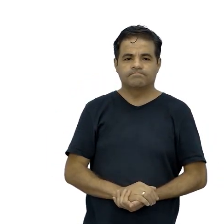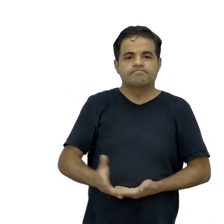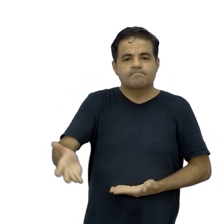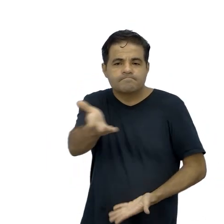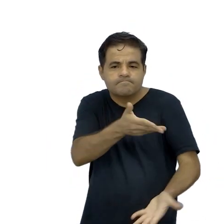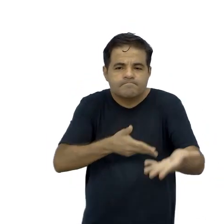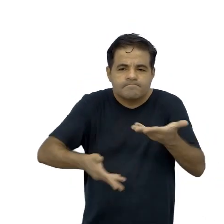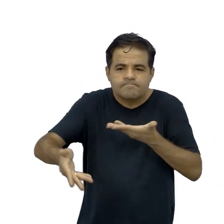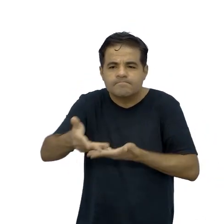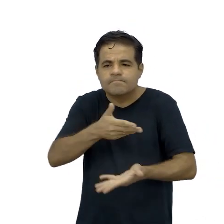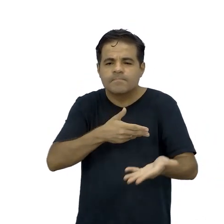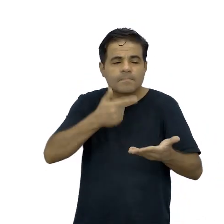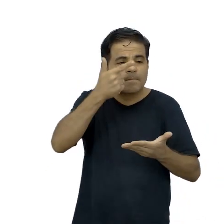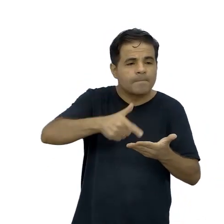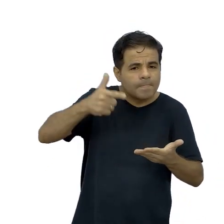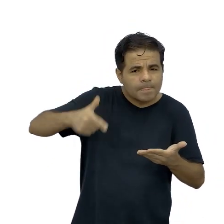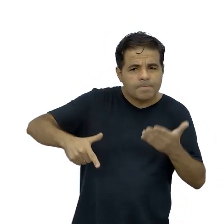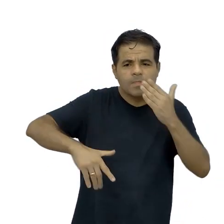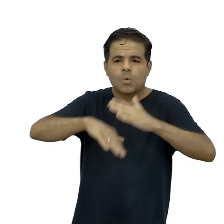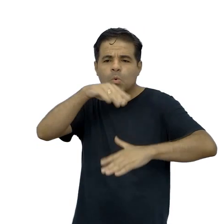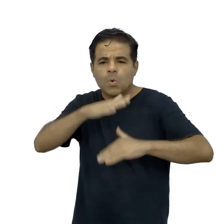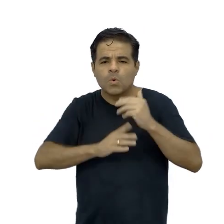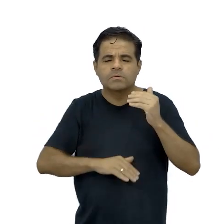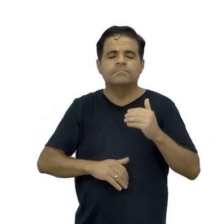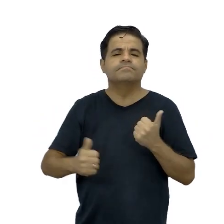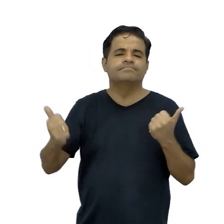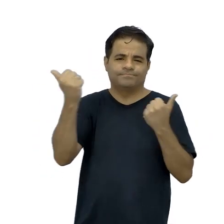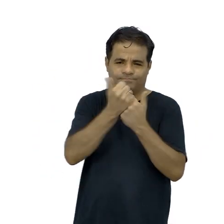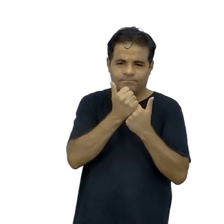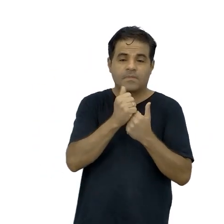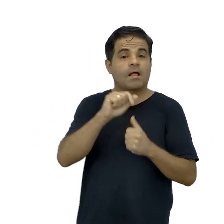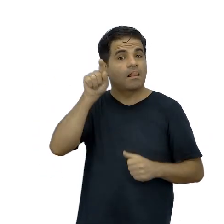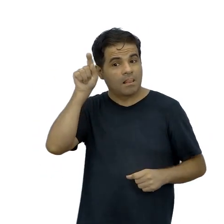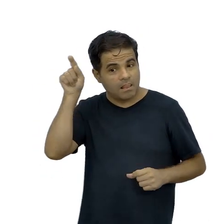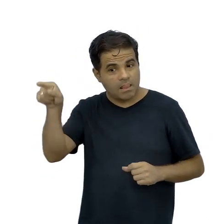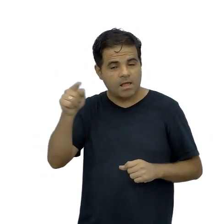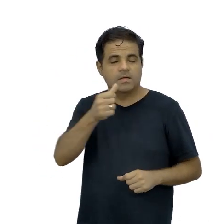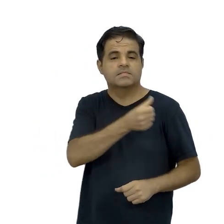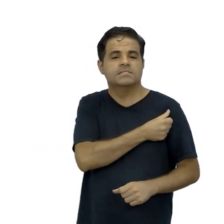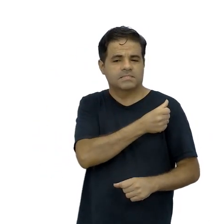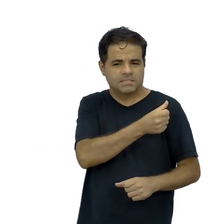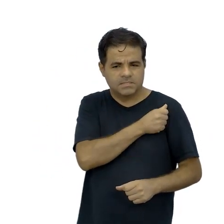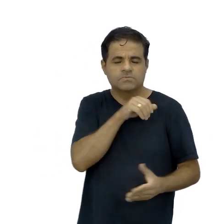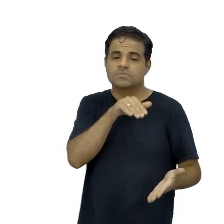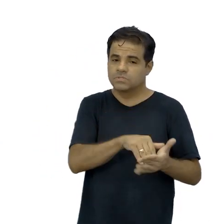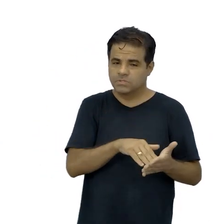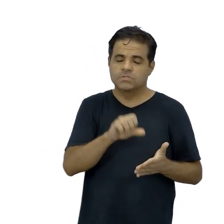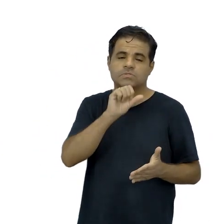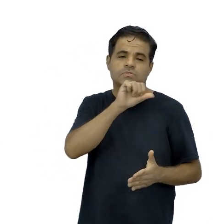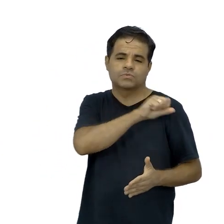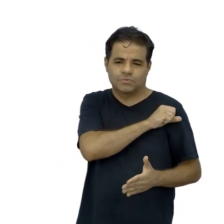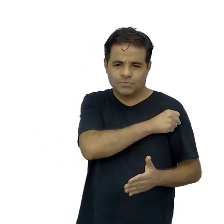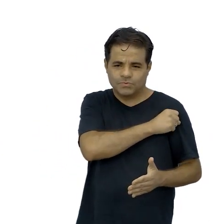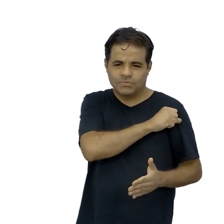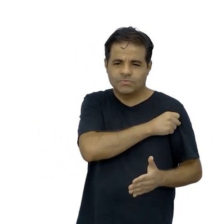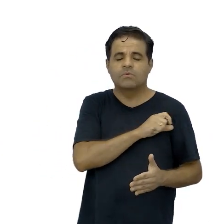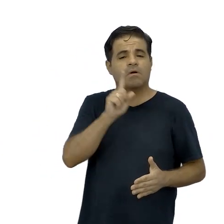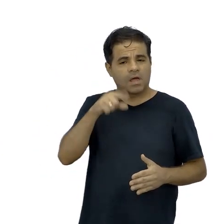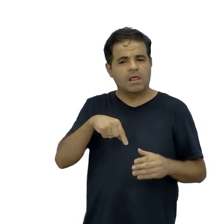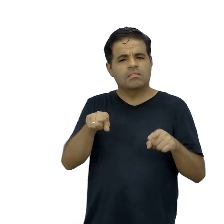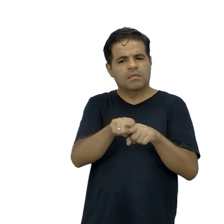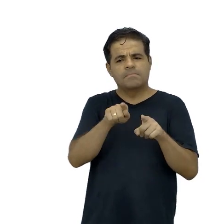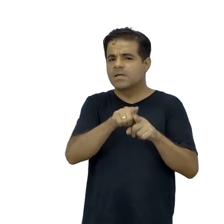Recuperamos também outras habilidades de suporte lá do 6º ao 9º ano, do ensino fundamental,